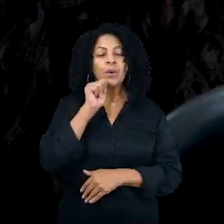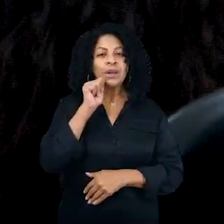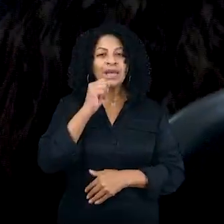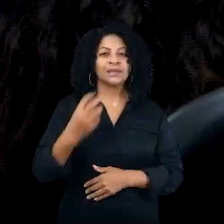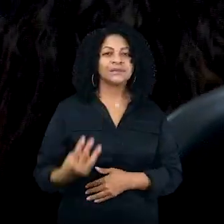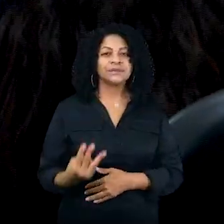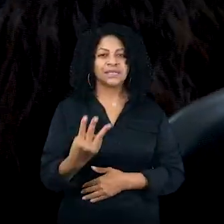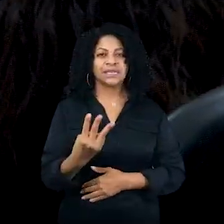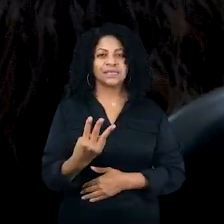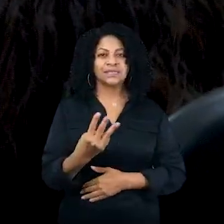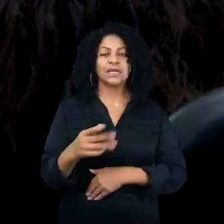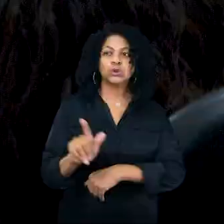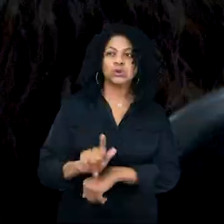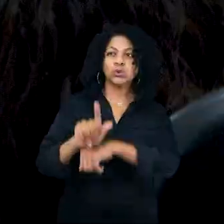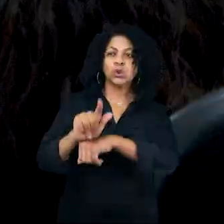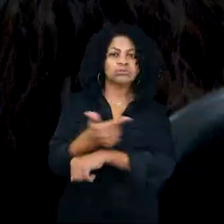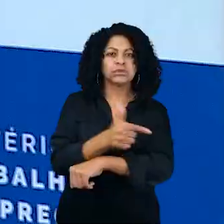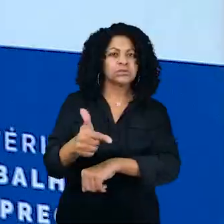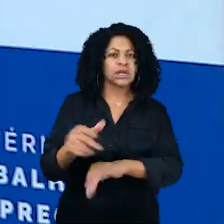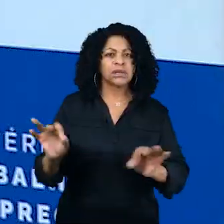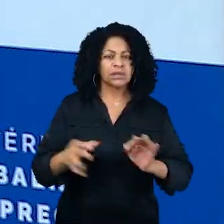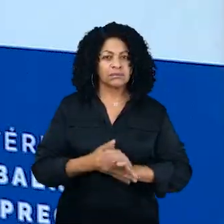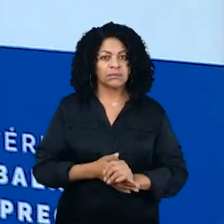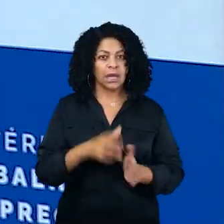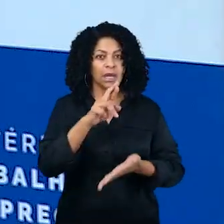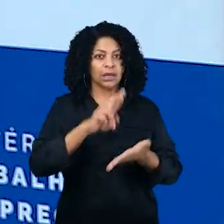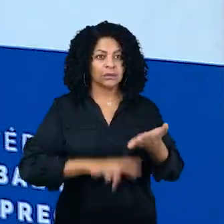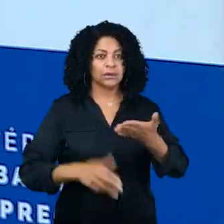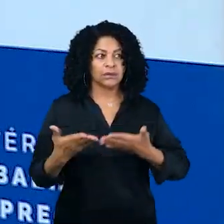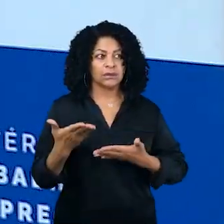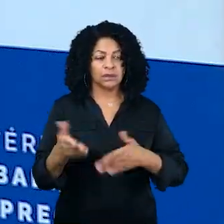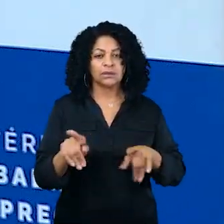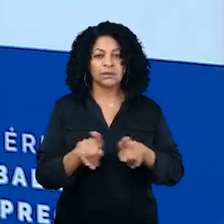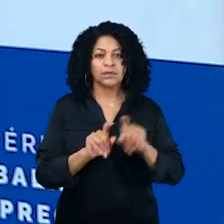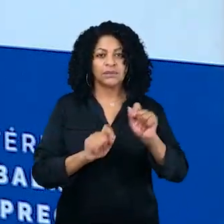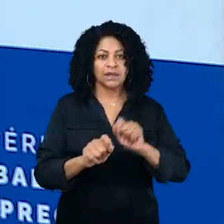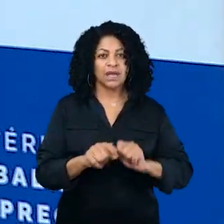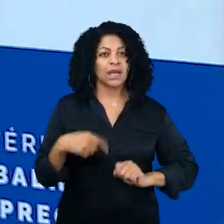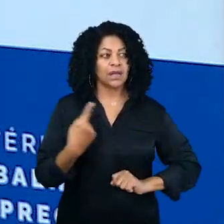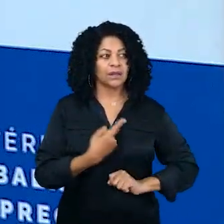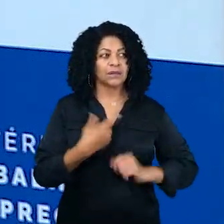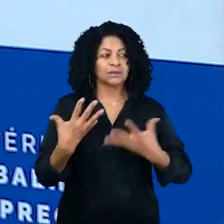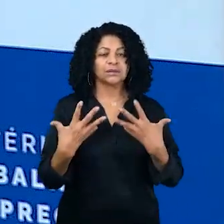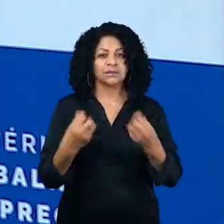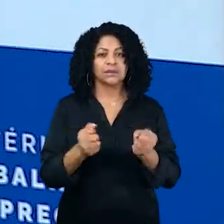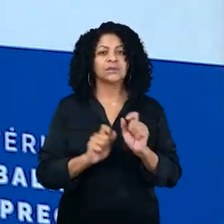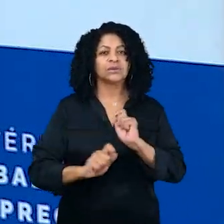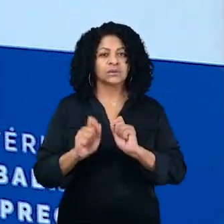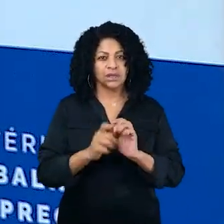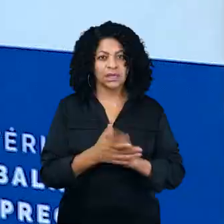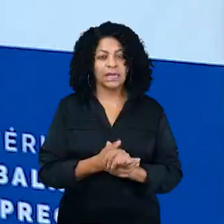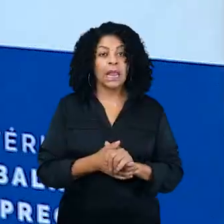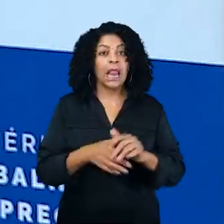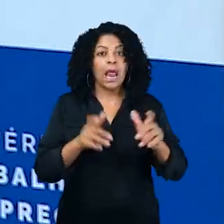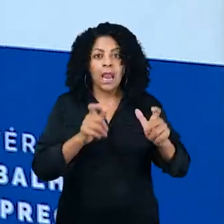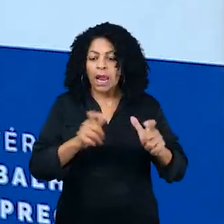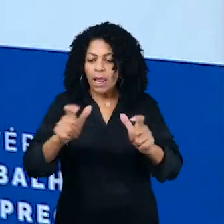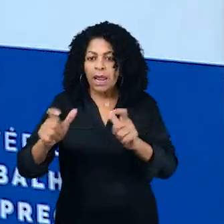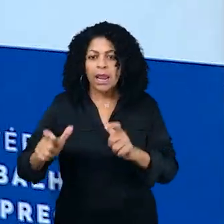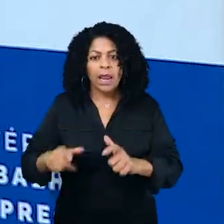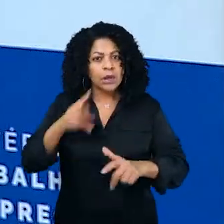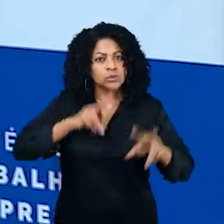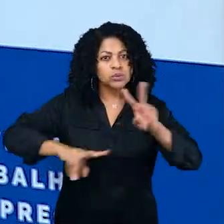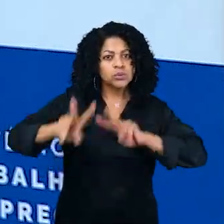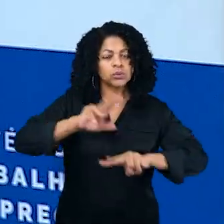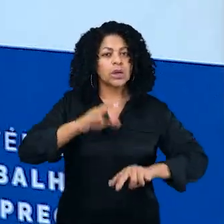em cargos de gerência ou direção. Esses relatórios permitem que a gente olhe cada